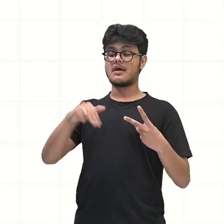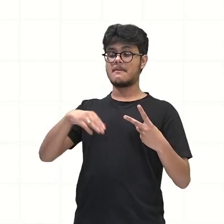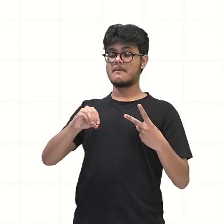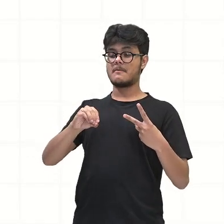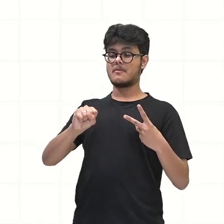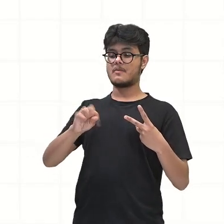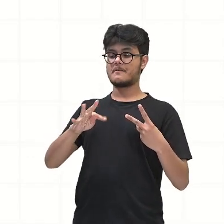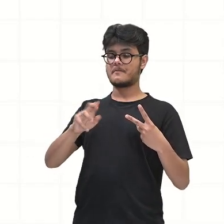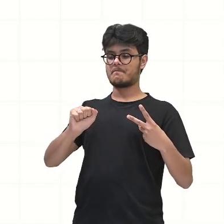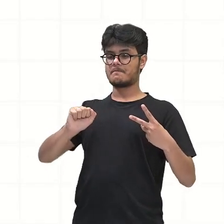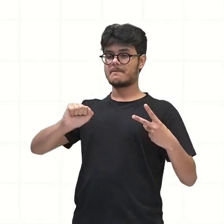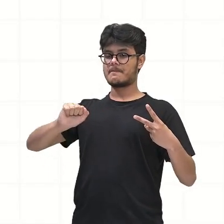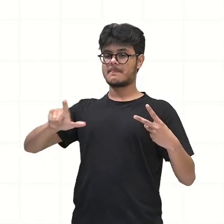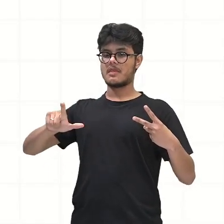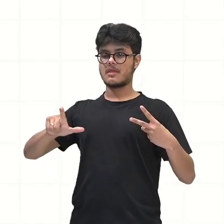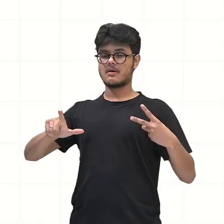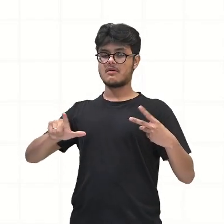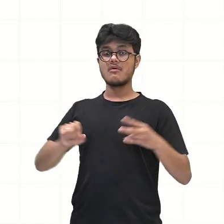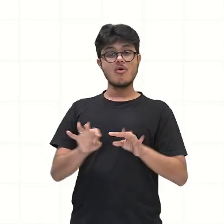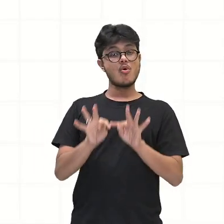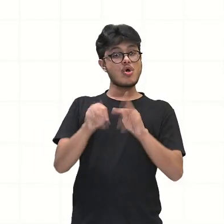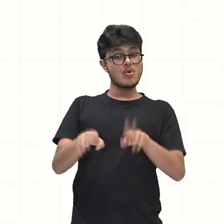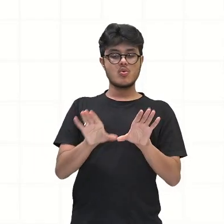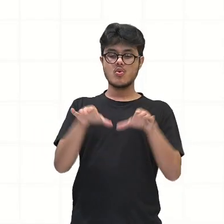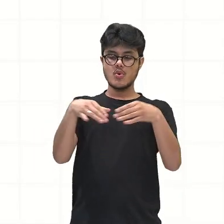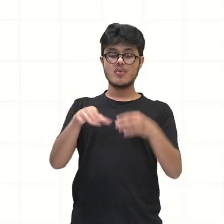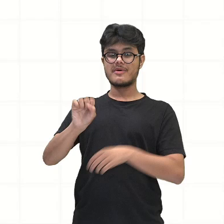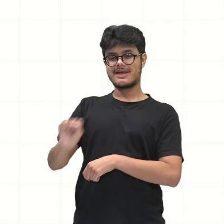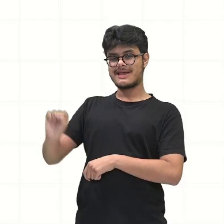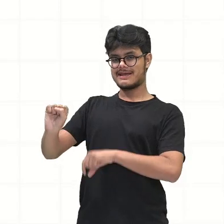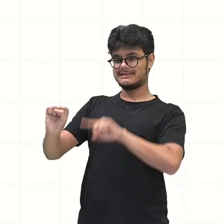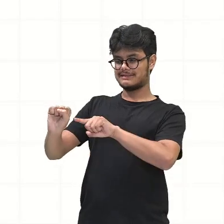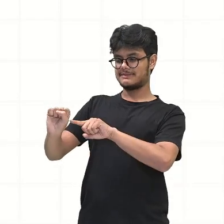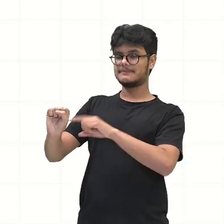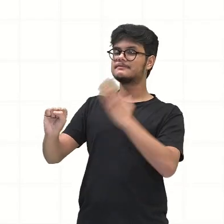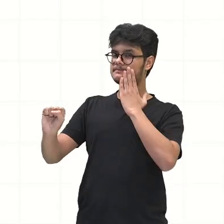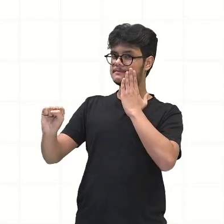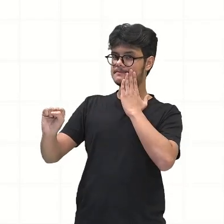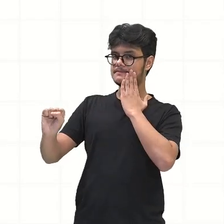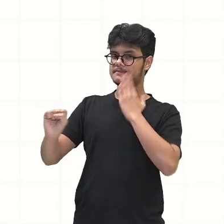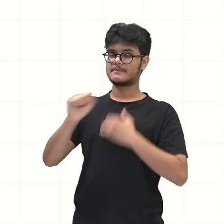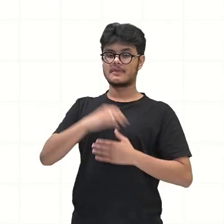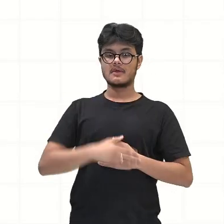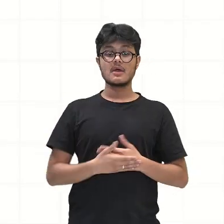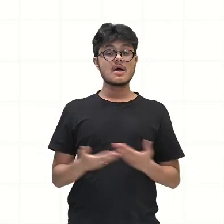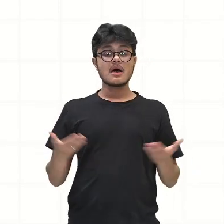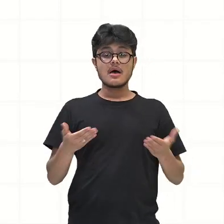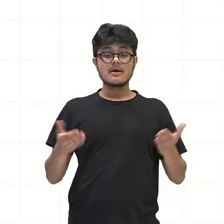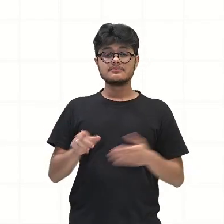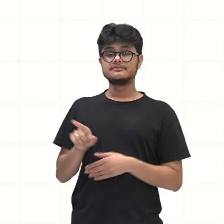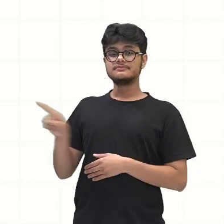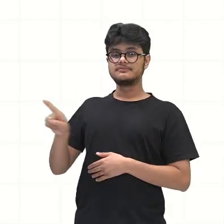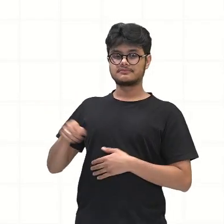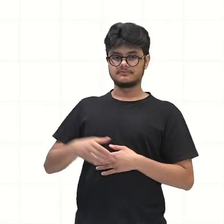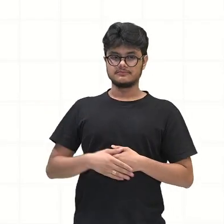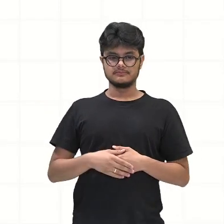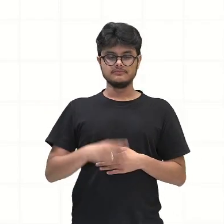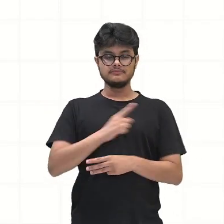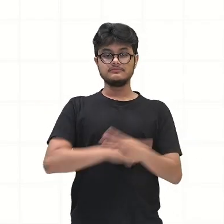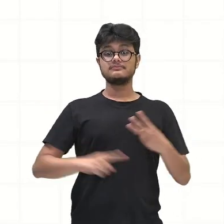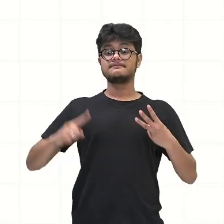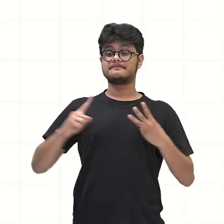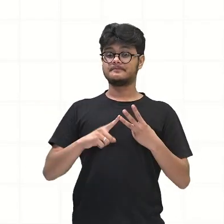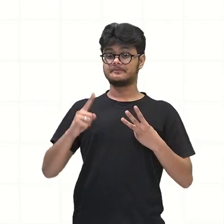O espaço amostral são o conjunto de todos os elementos possíveis desse experimento. E aí a gente também